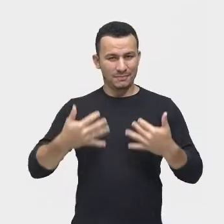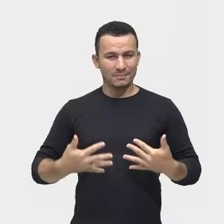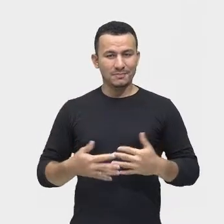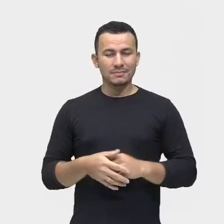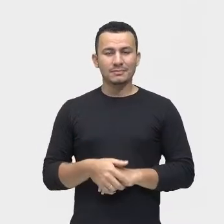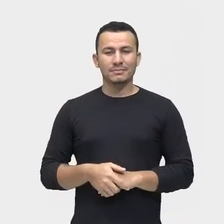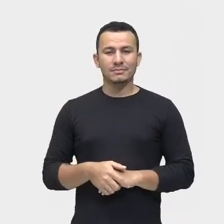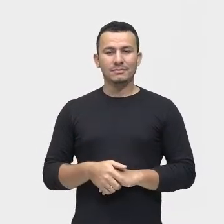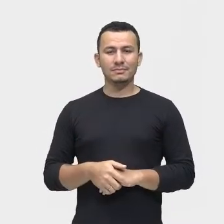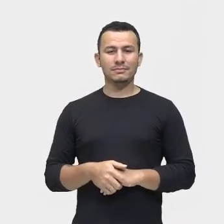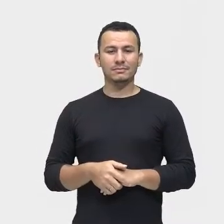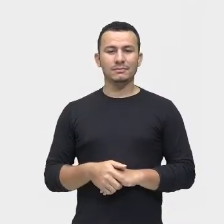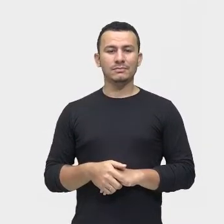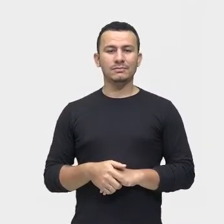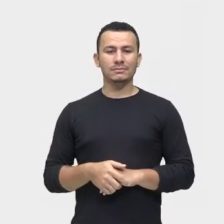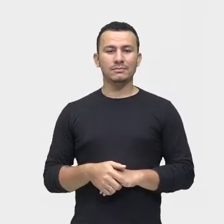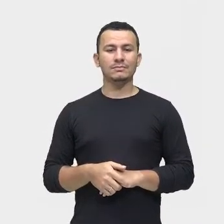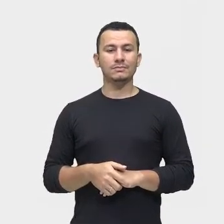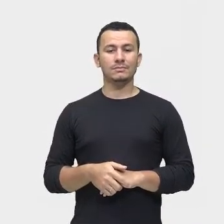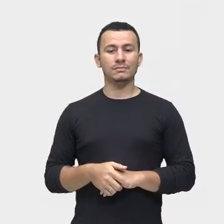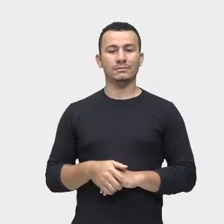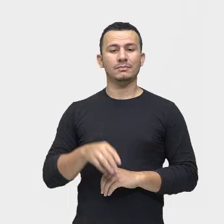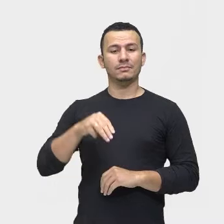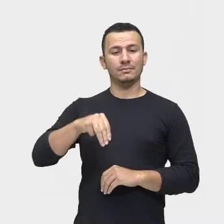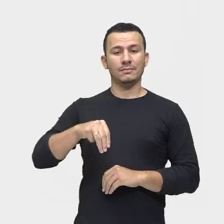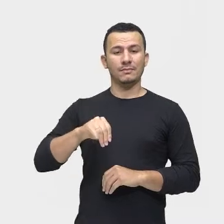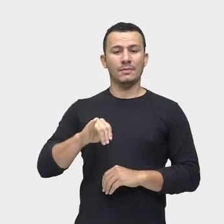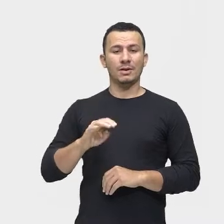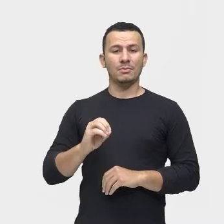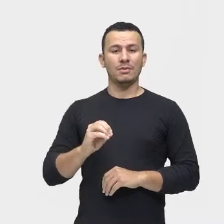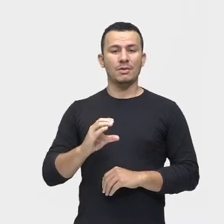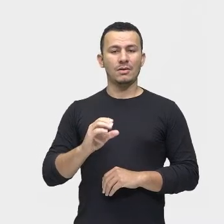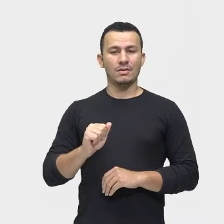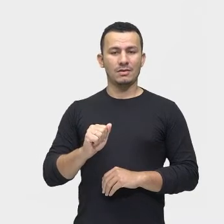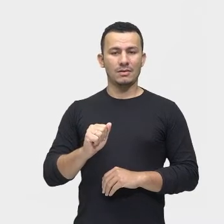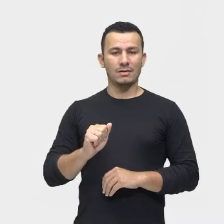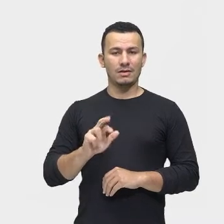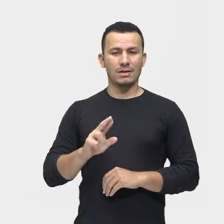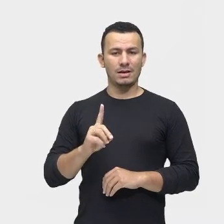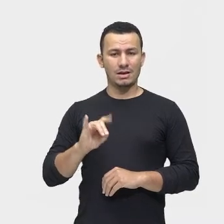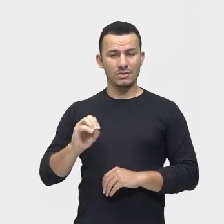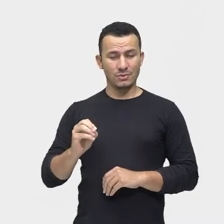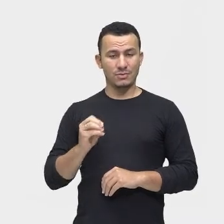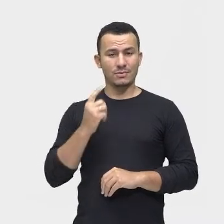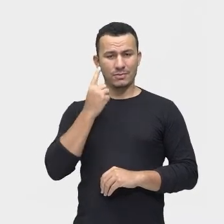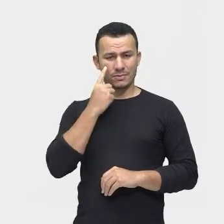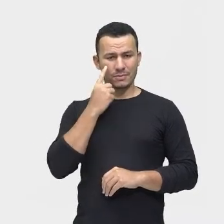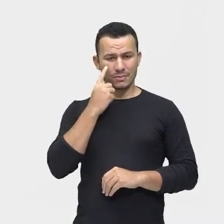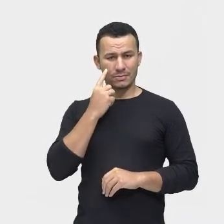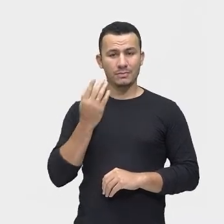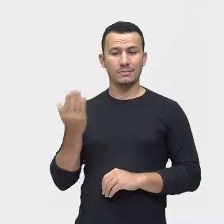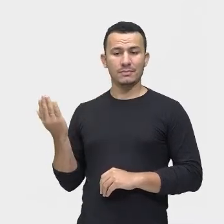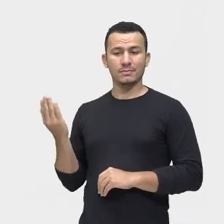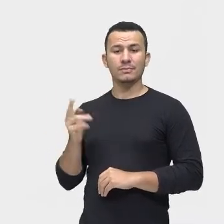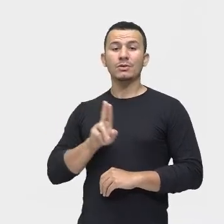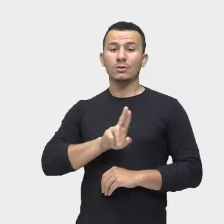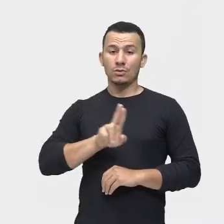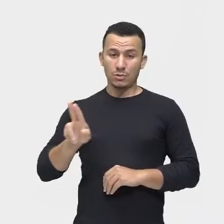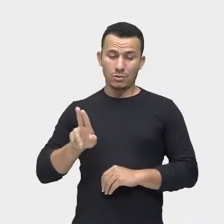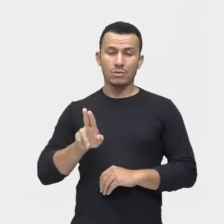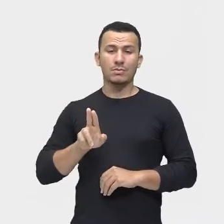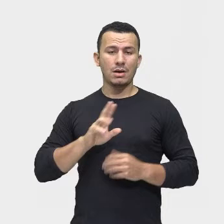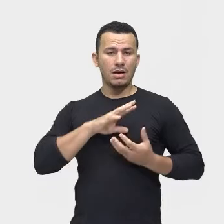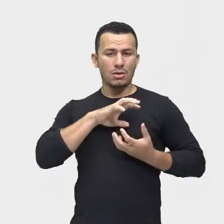cartela. O miocárdio, olha só, cartela anterior a essa, é o miocárdio, o músculo